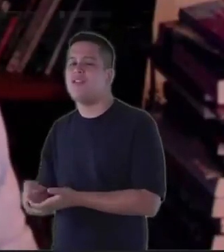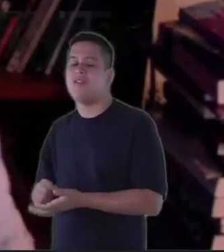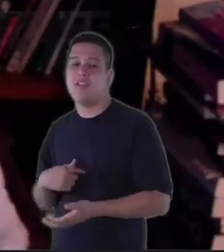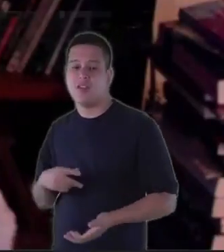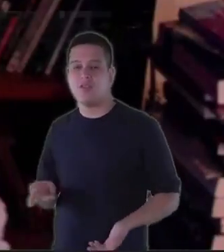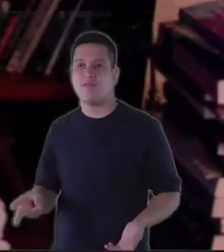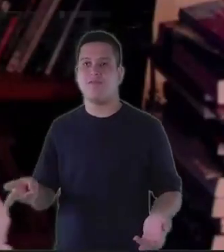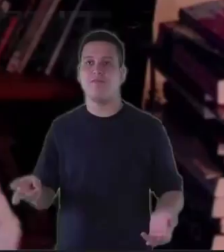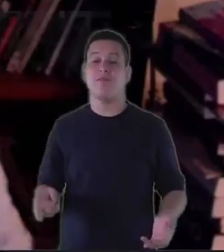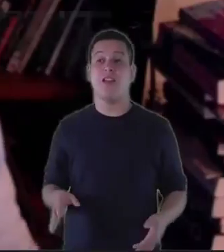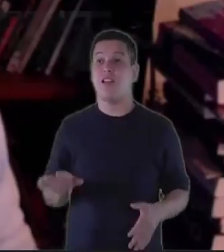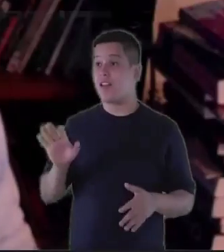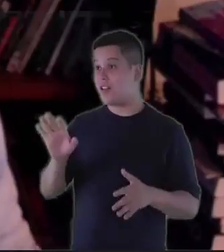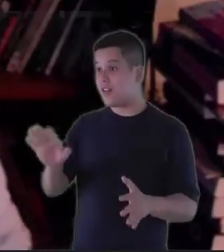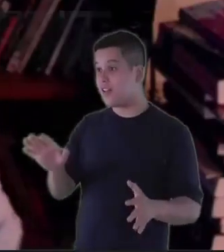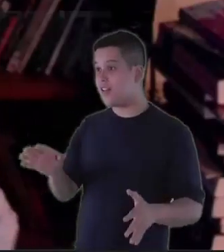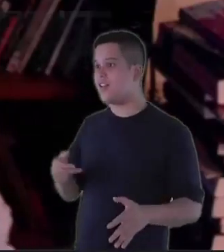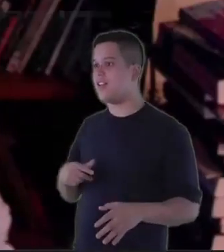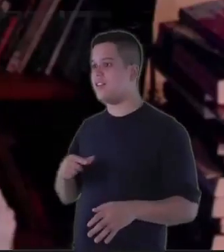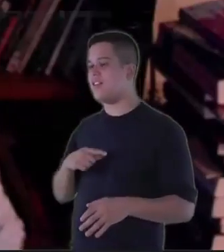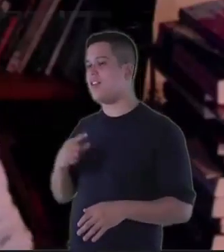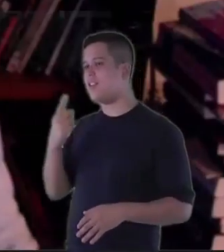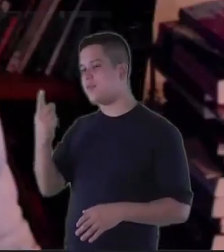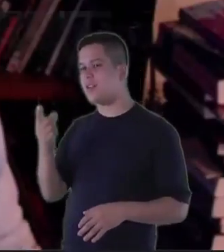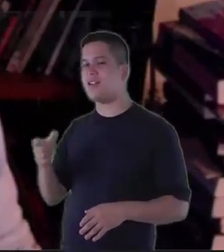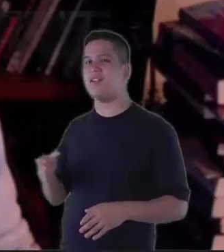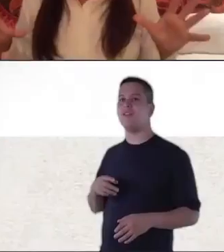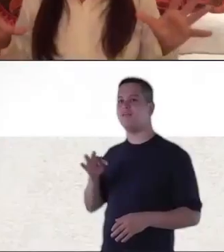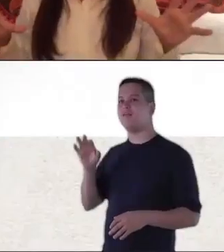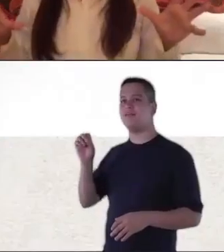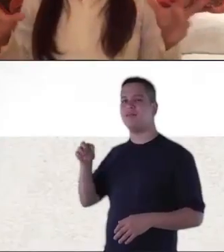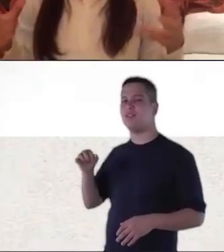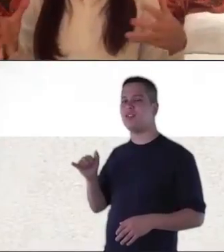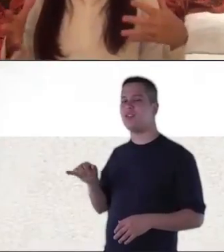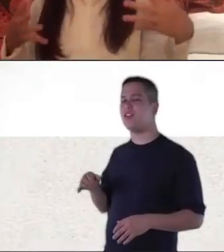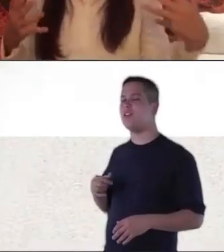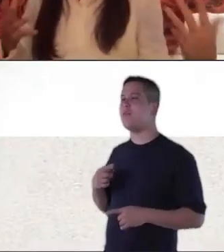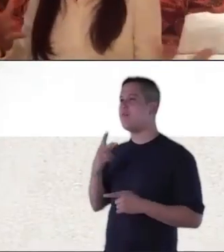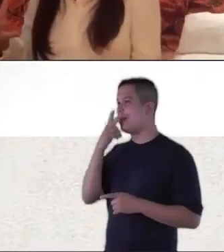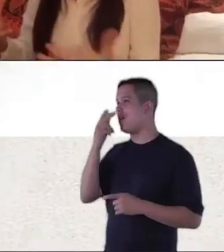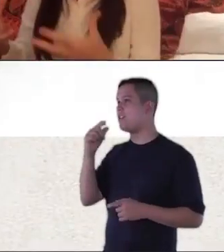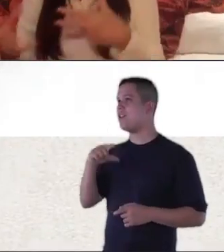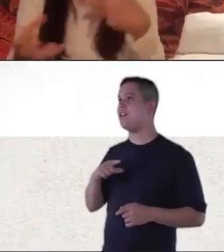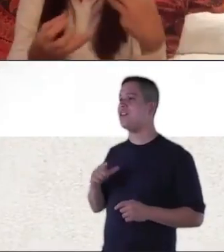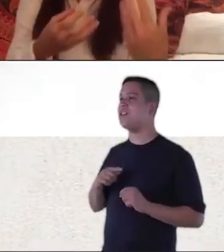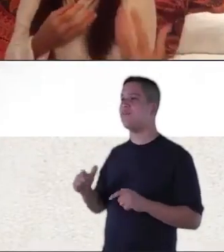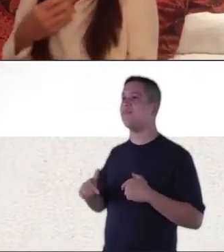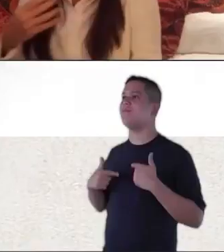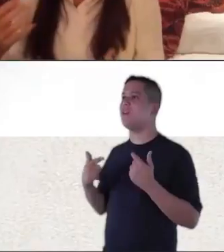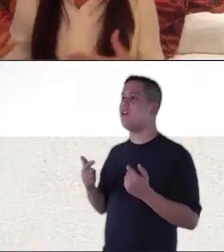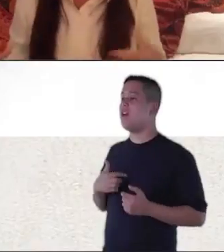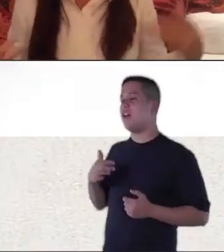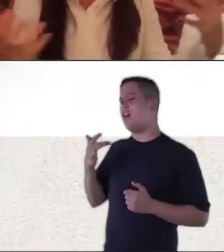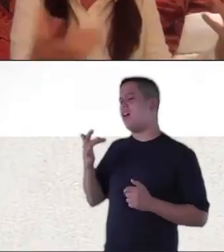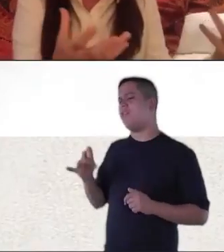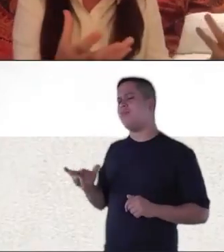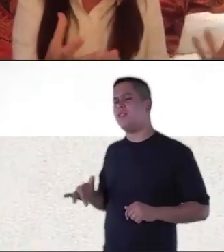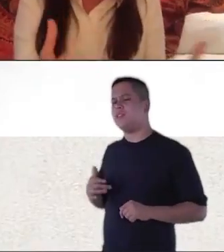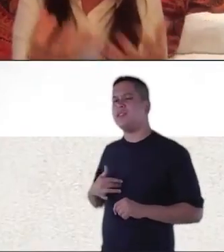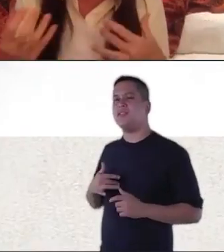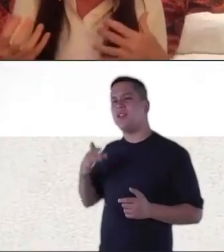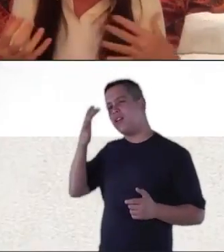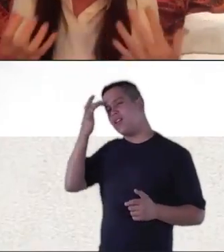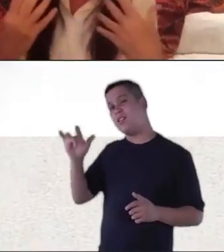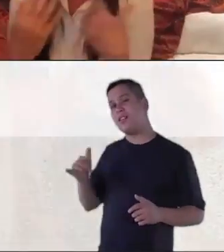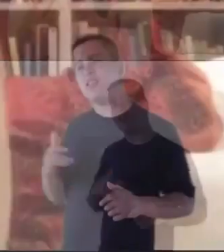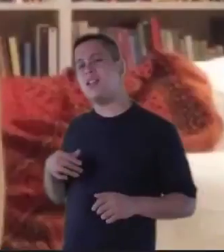no Tony que ele tem uma certa sorte, assim, porque eu não sei se as pessoas, se ele é tão doce, assim, ninguém chega nele.